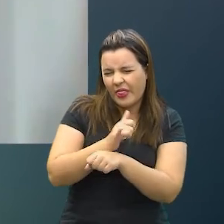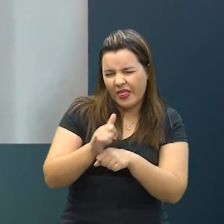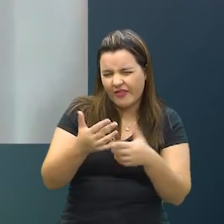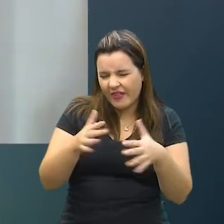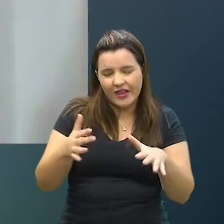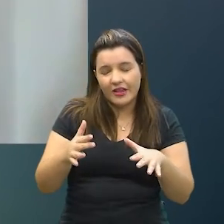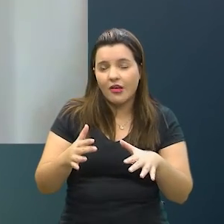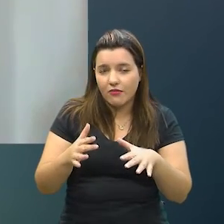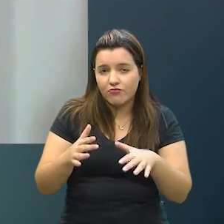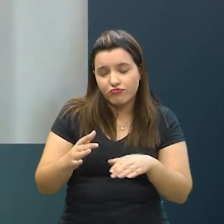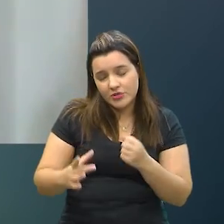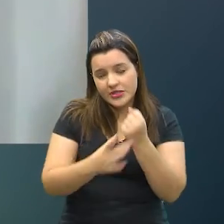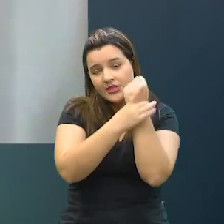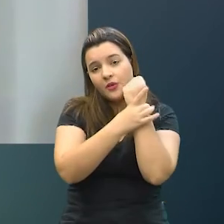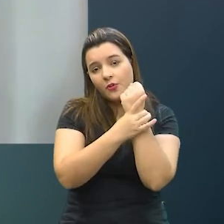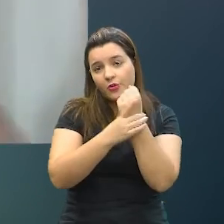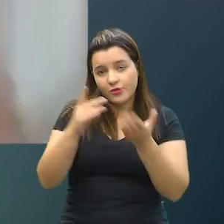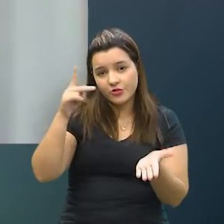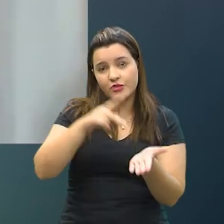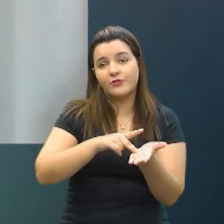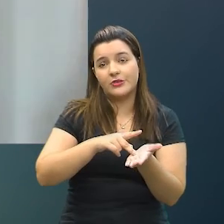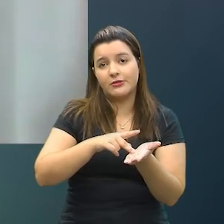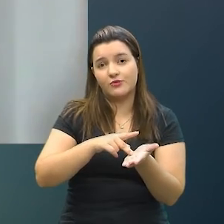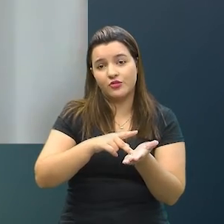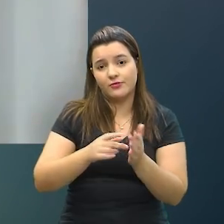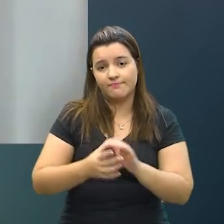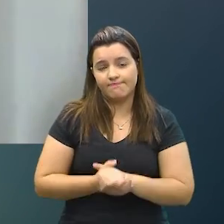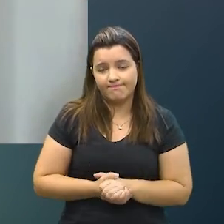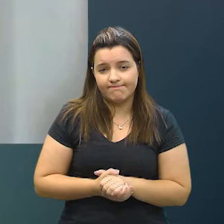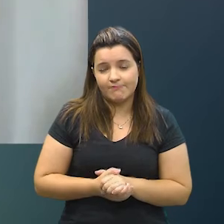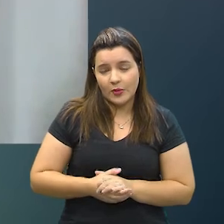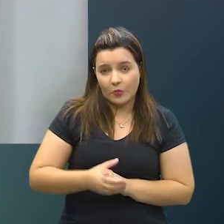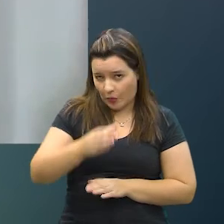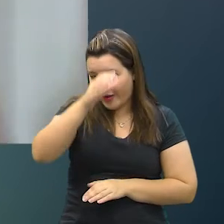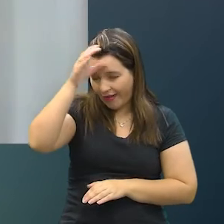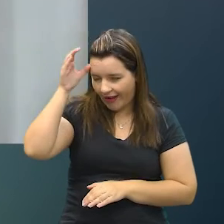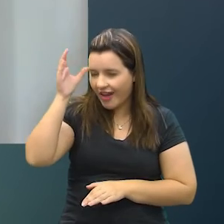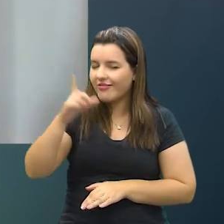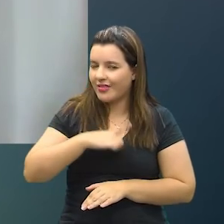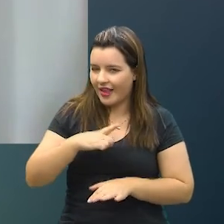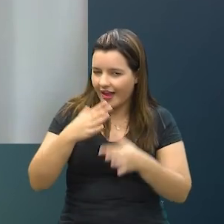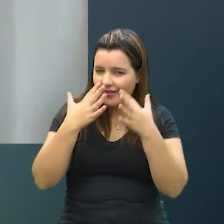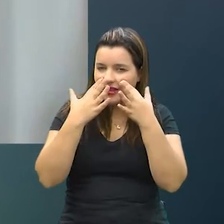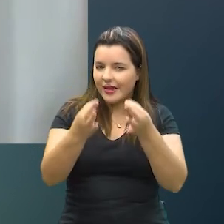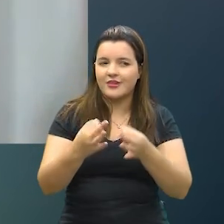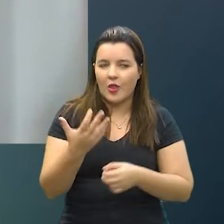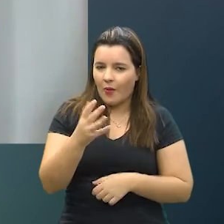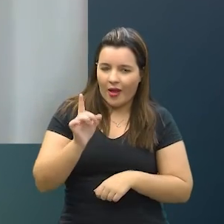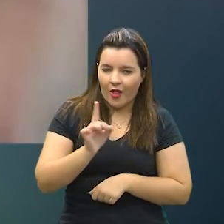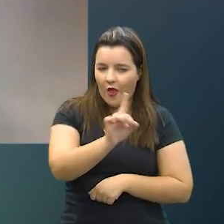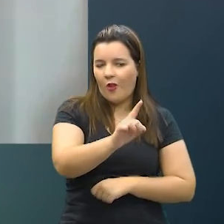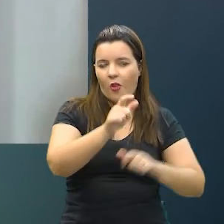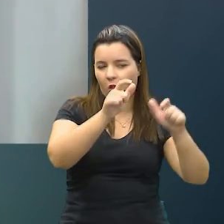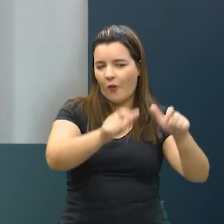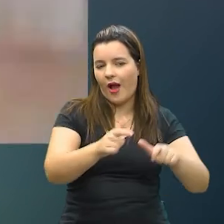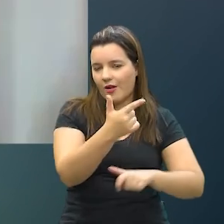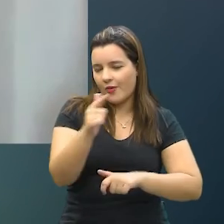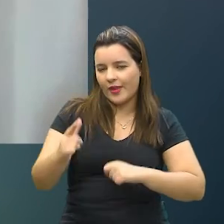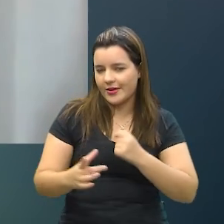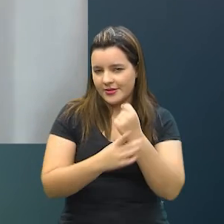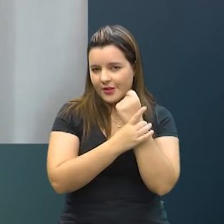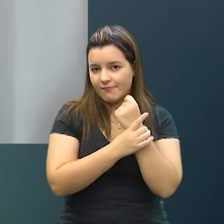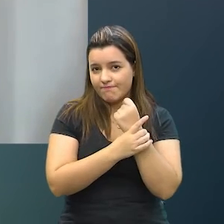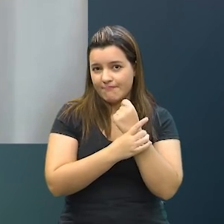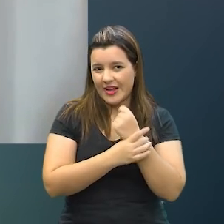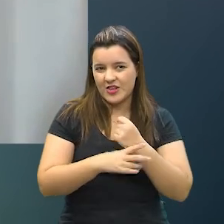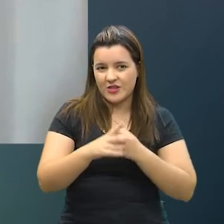Que é isso que o consumidor vai buscar. Então, o consumidor também está atento a isso, né? O consumidor também não quer se expor. Então, não basta você parecer,